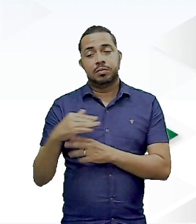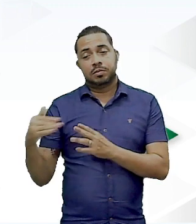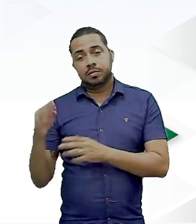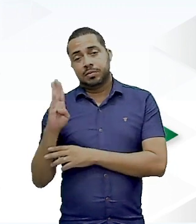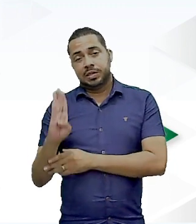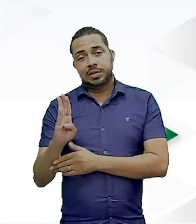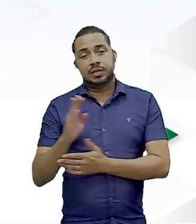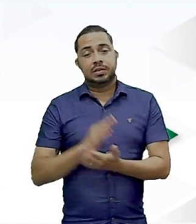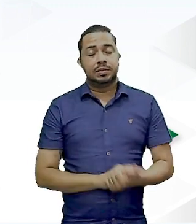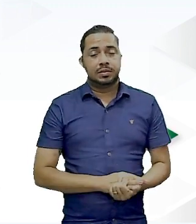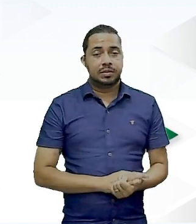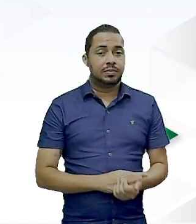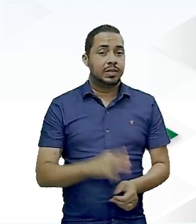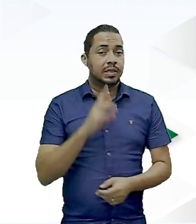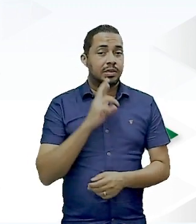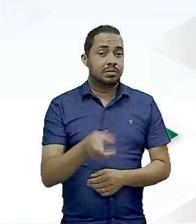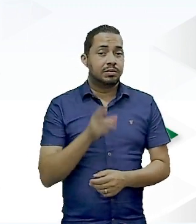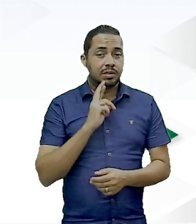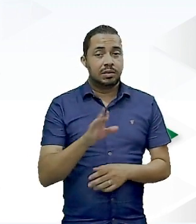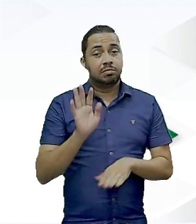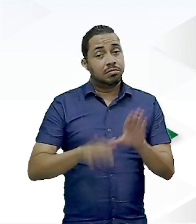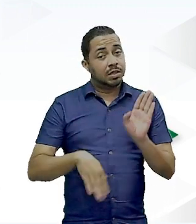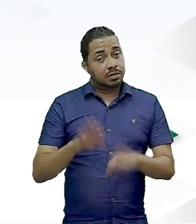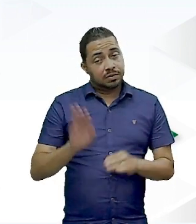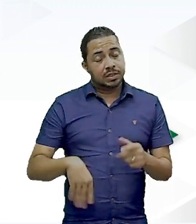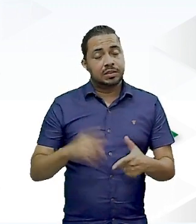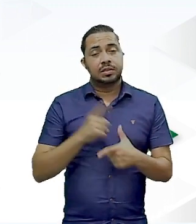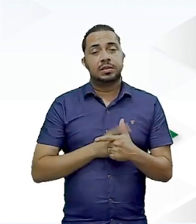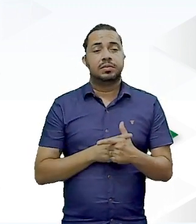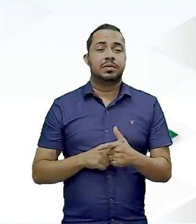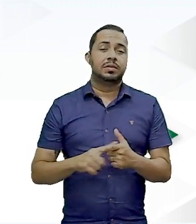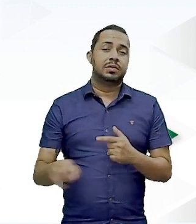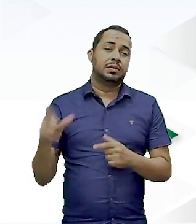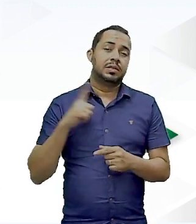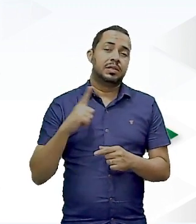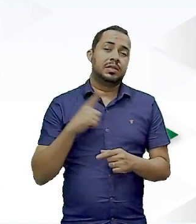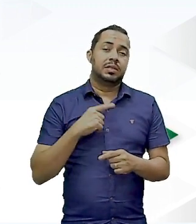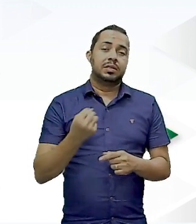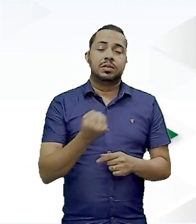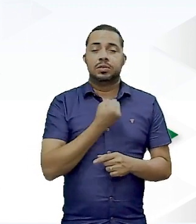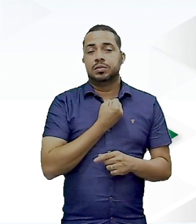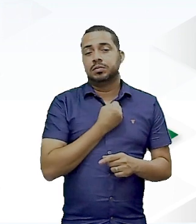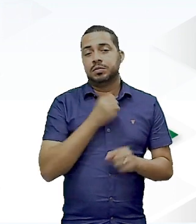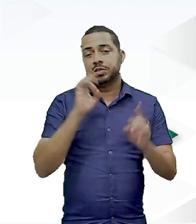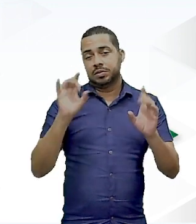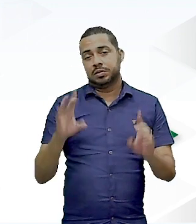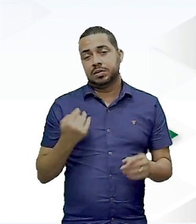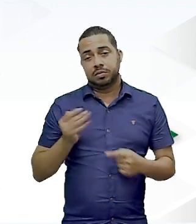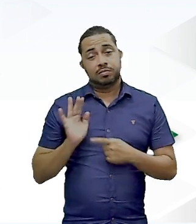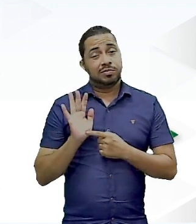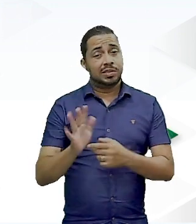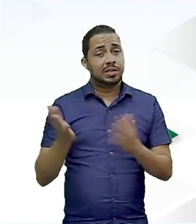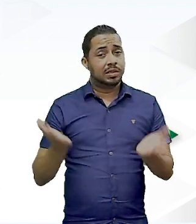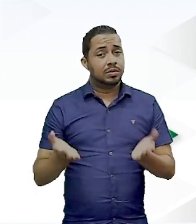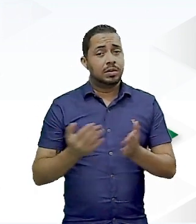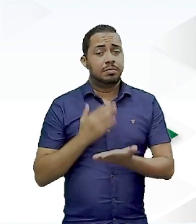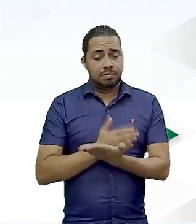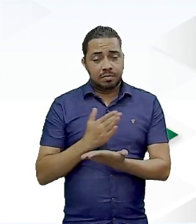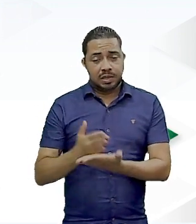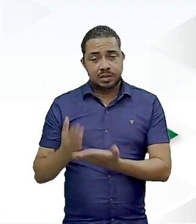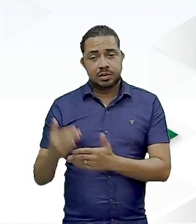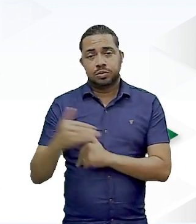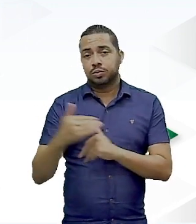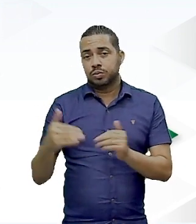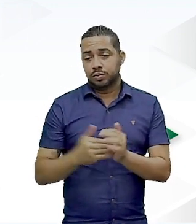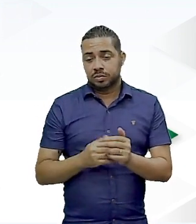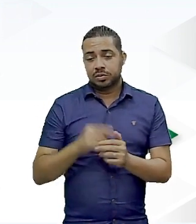ok? O resultado, talvez, da divisão é que tenha nomes específicos que eu vou te mostrar agora. Parte todo você está